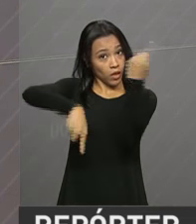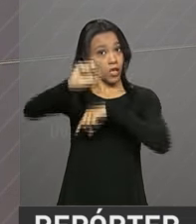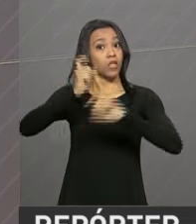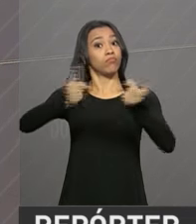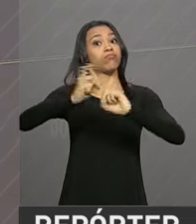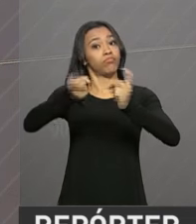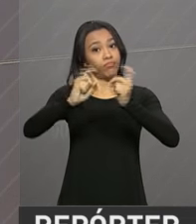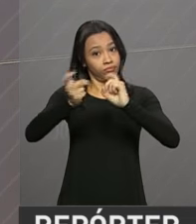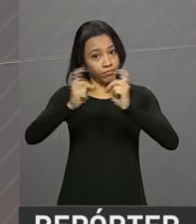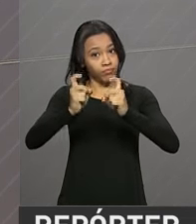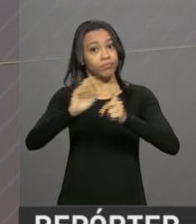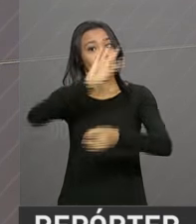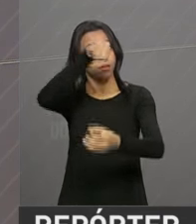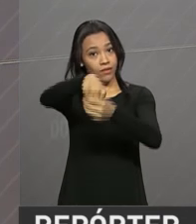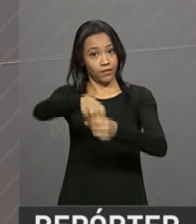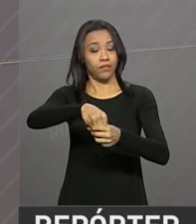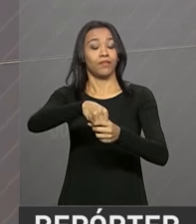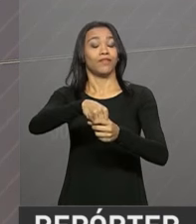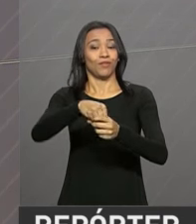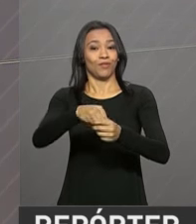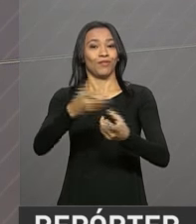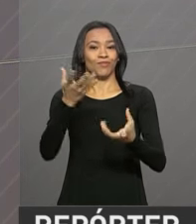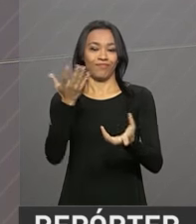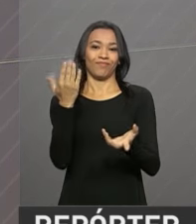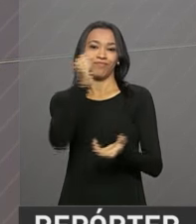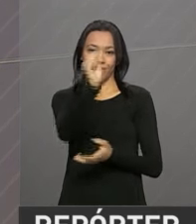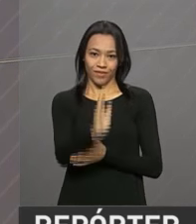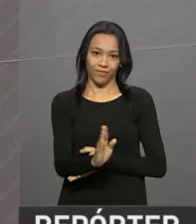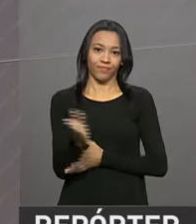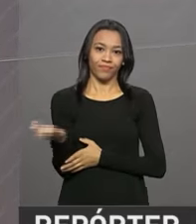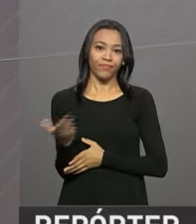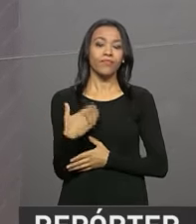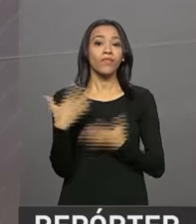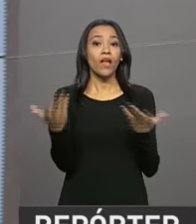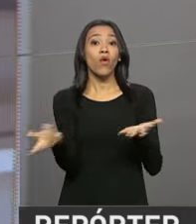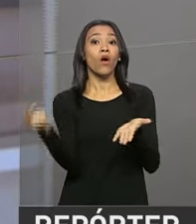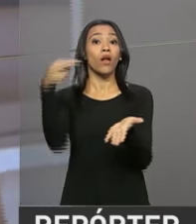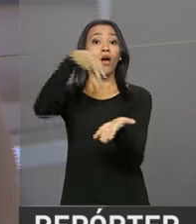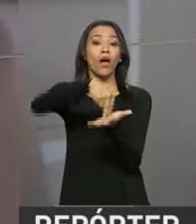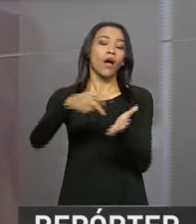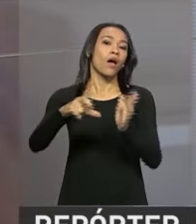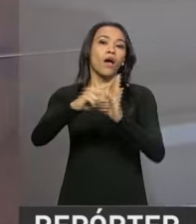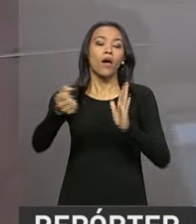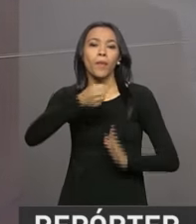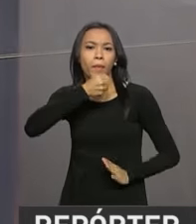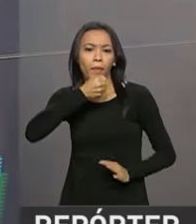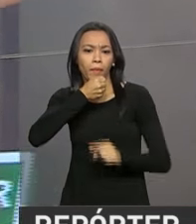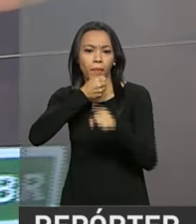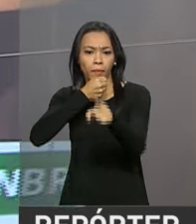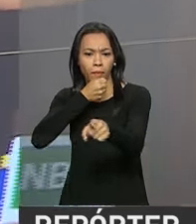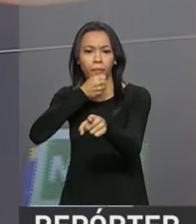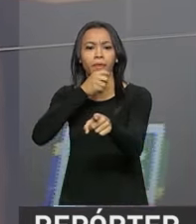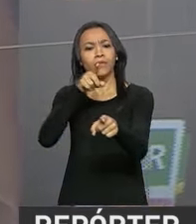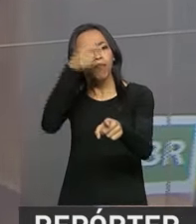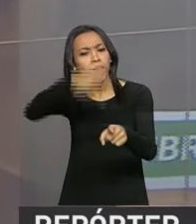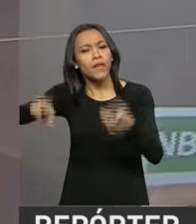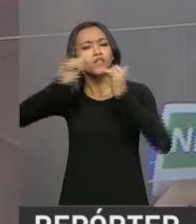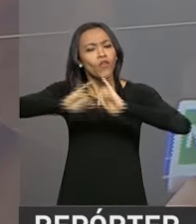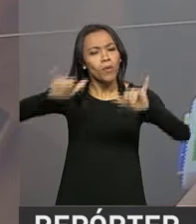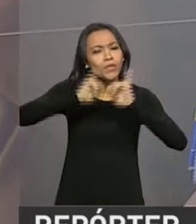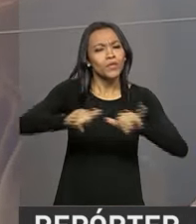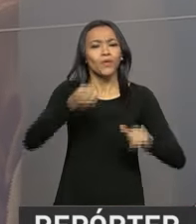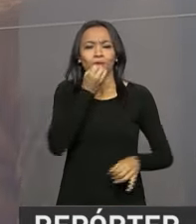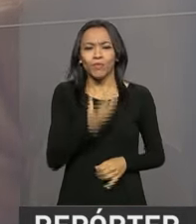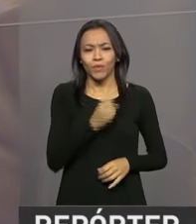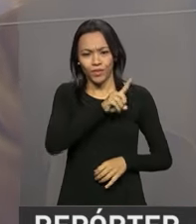frente à autoridade monetária brasileira. E agora nós vamos ao vivo ao Palácio do Planalto conversar com Daniela Almeida, que tem as informações de lá.